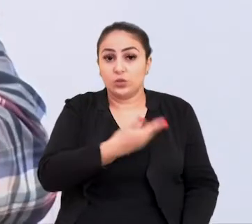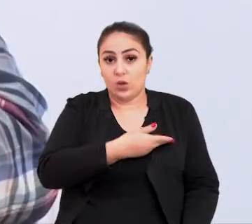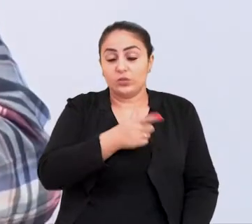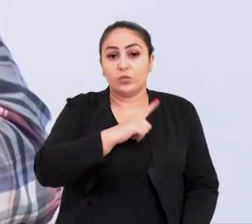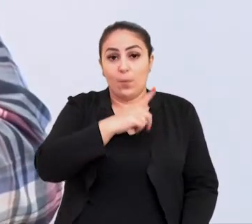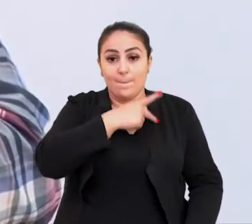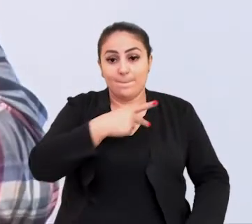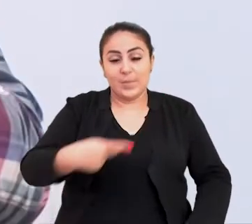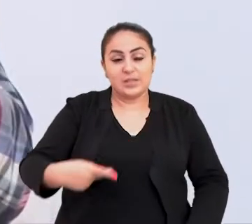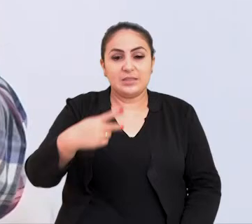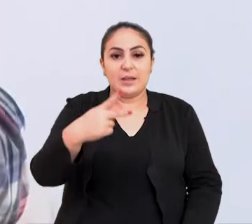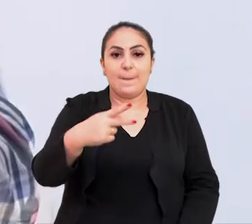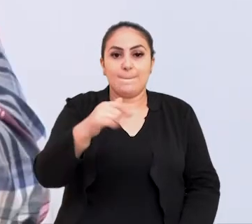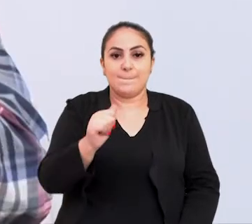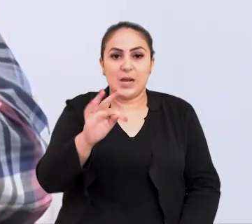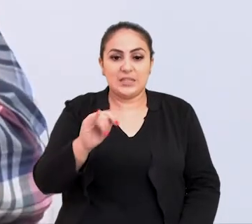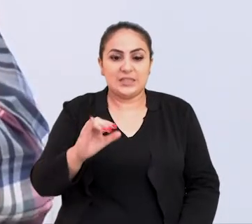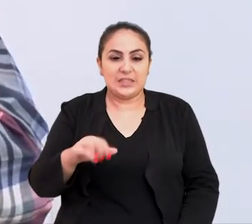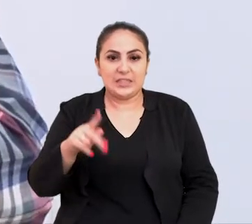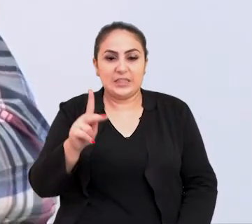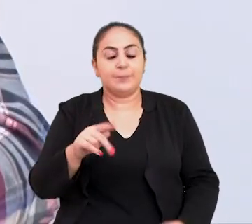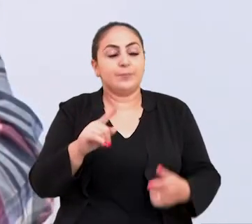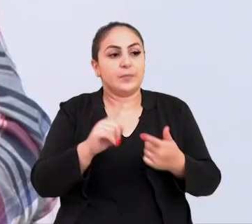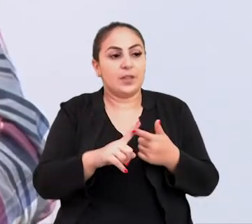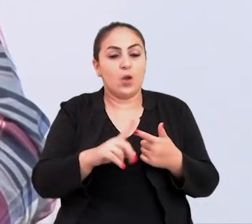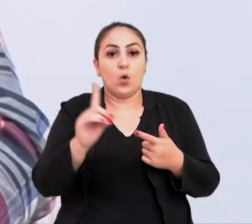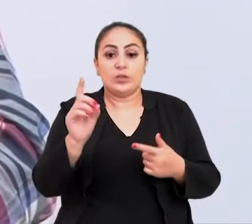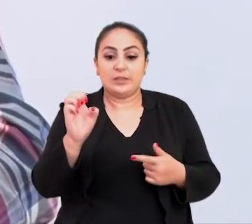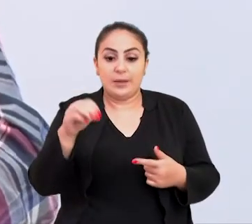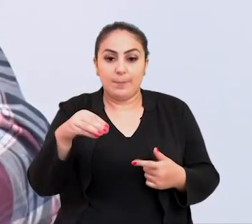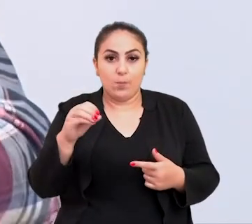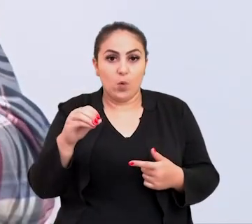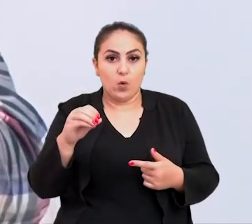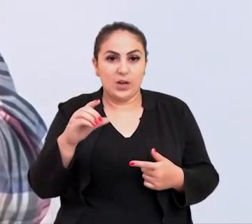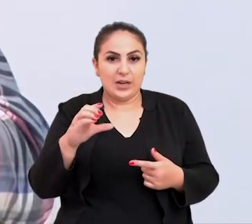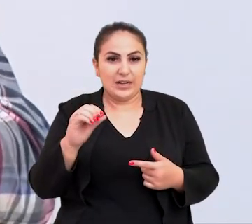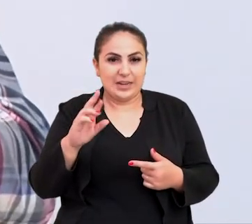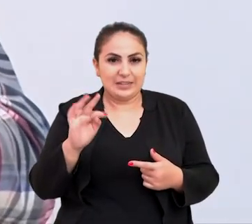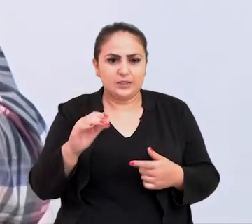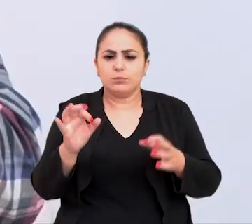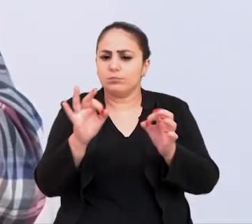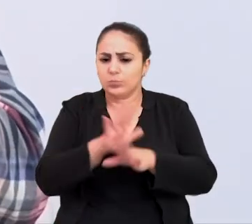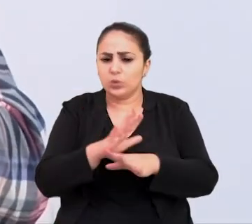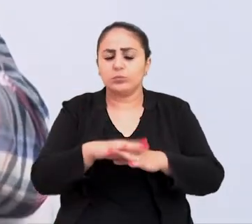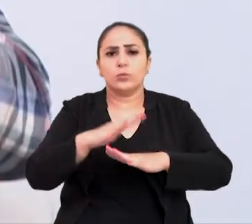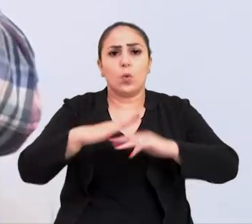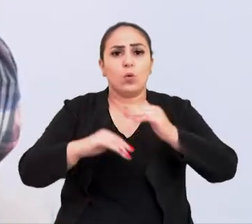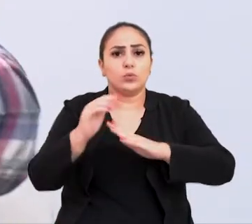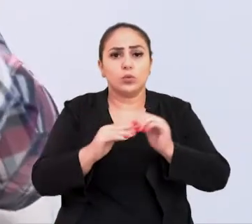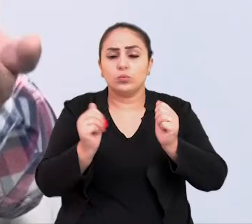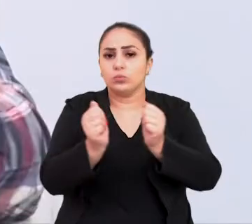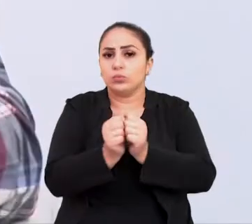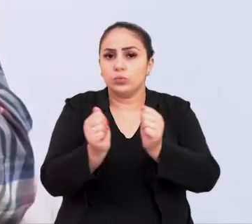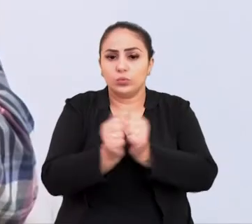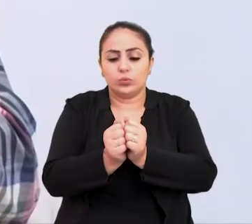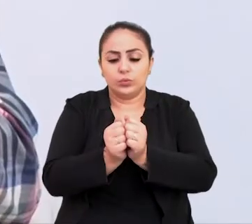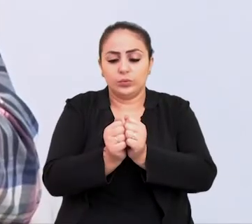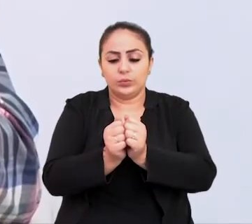tivemos o presidente, o Patrick Cavalcante. O Democratas está preparado, o Democratas